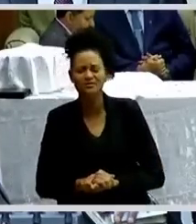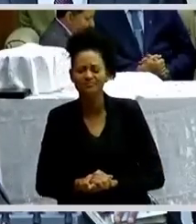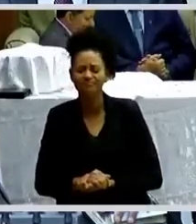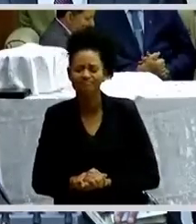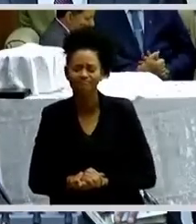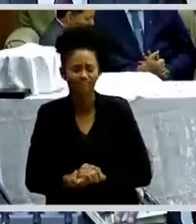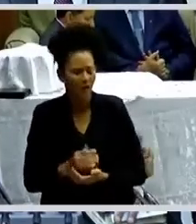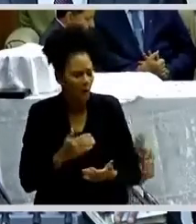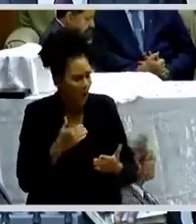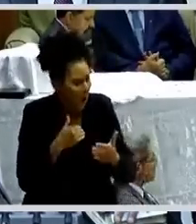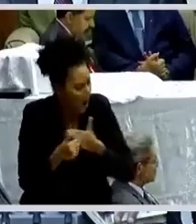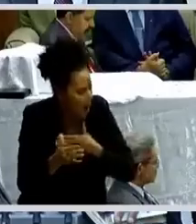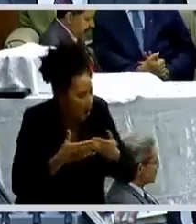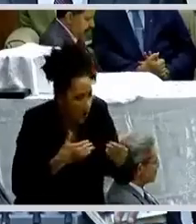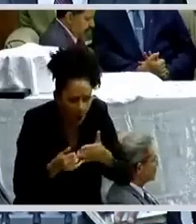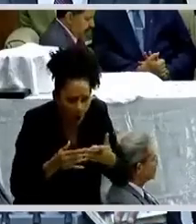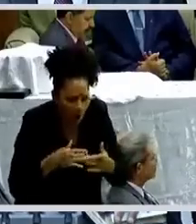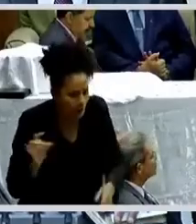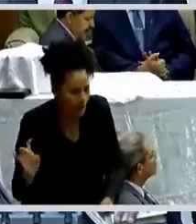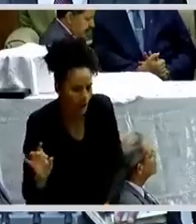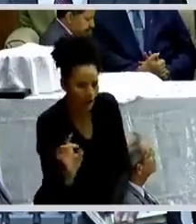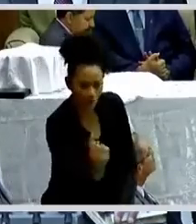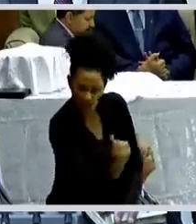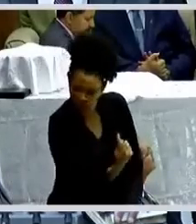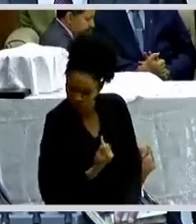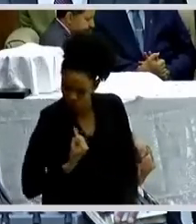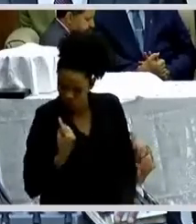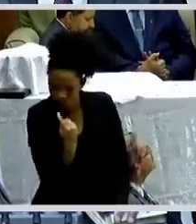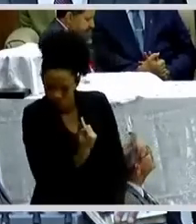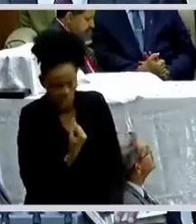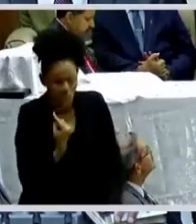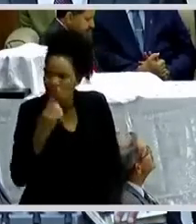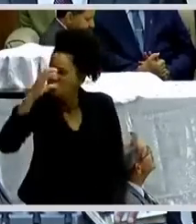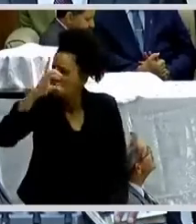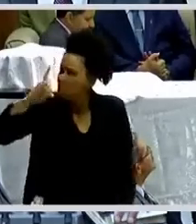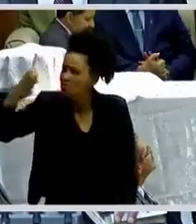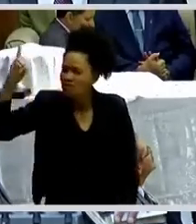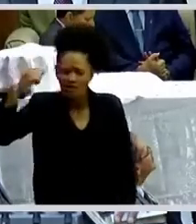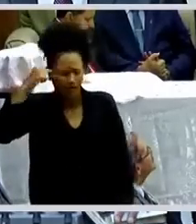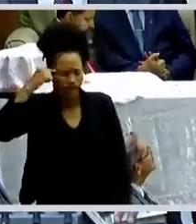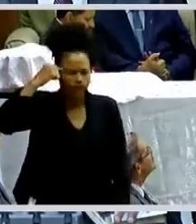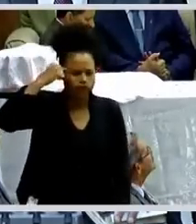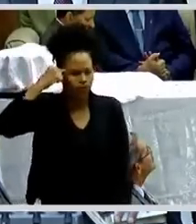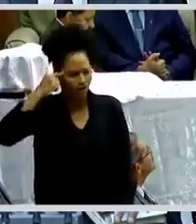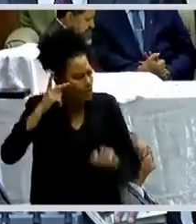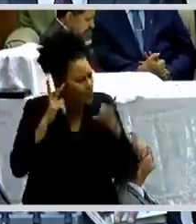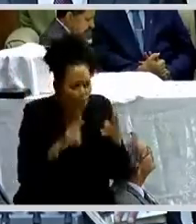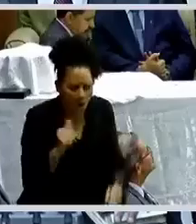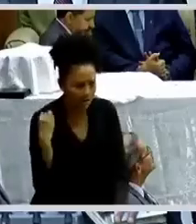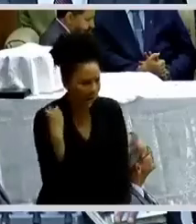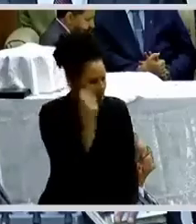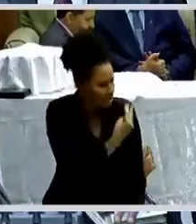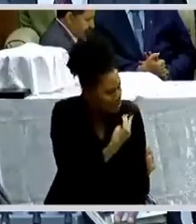Como qualquer um de nós, que quando Deus fala a gente tem dúvida, Maria também teve.